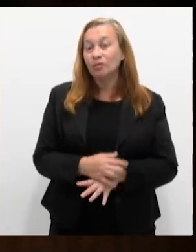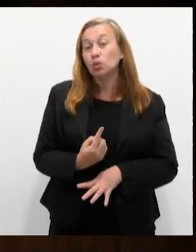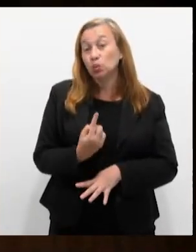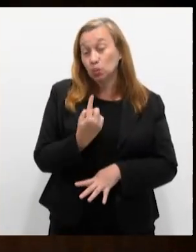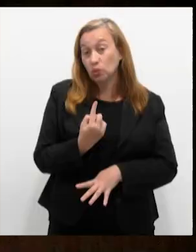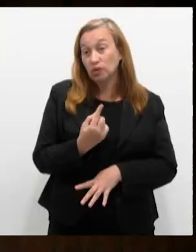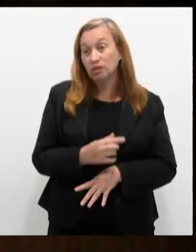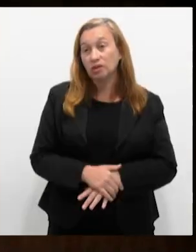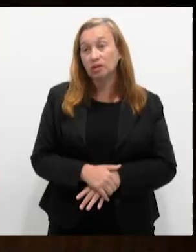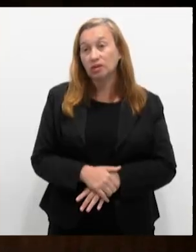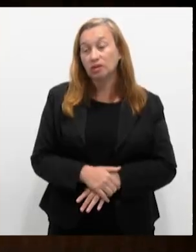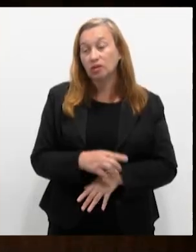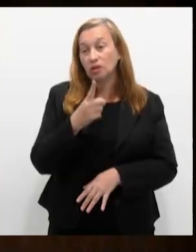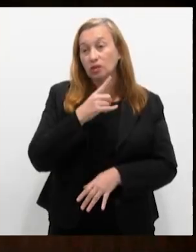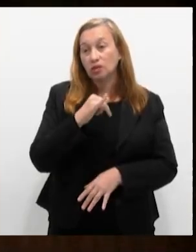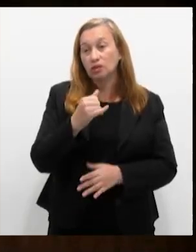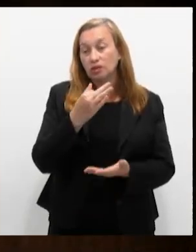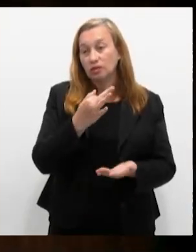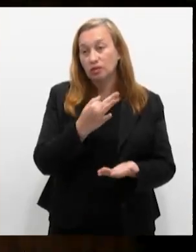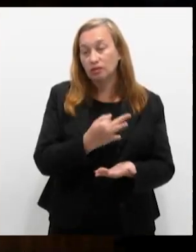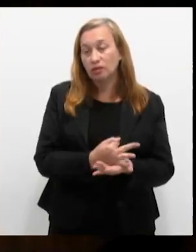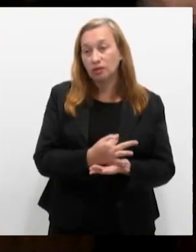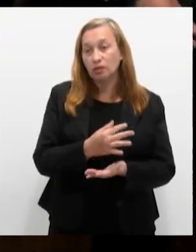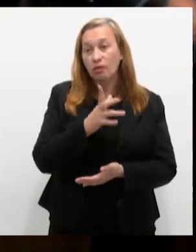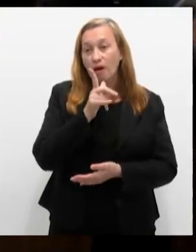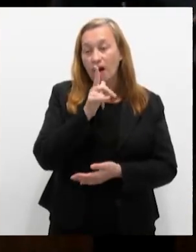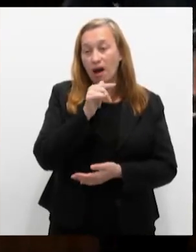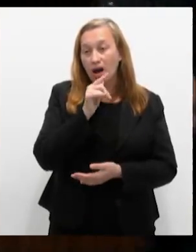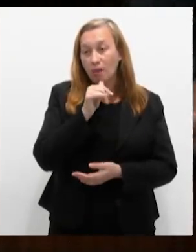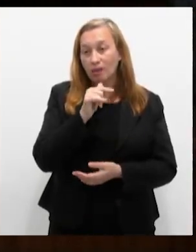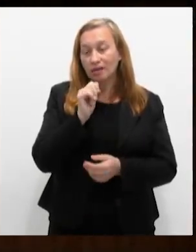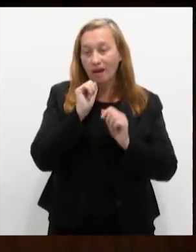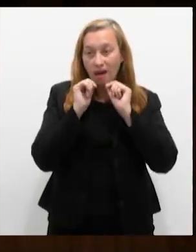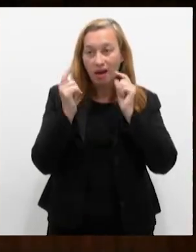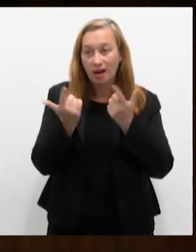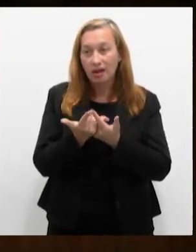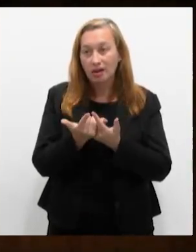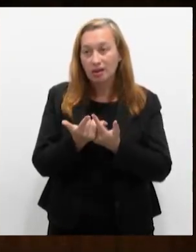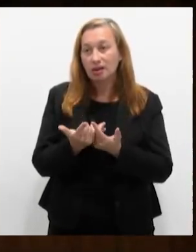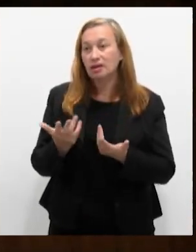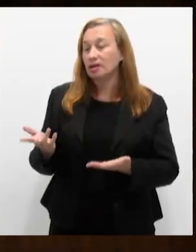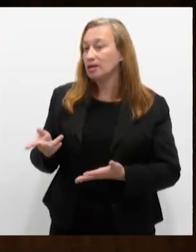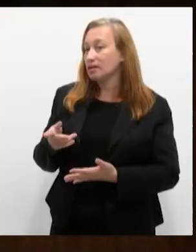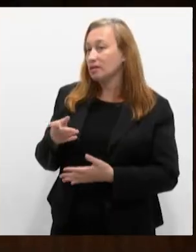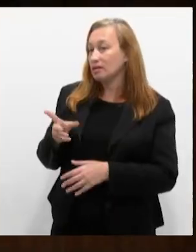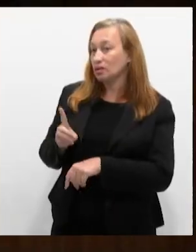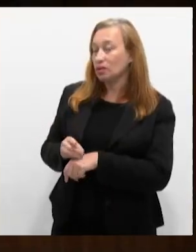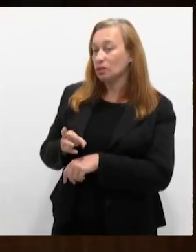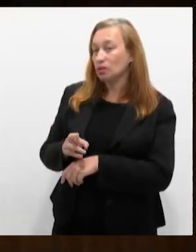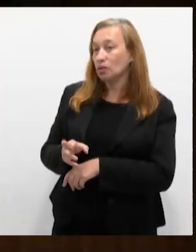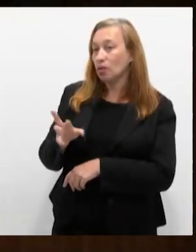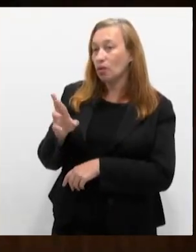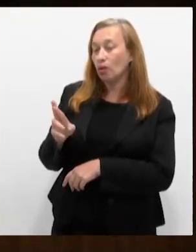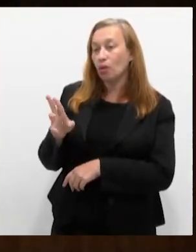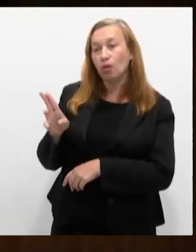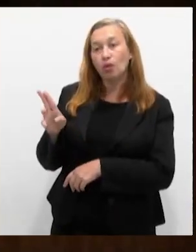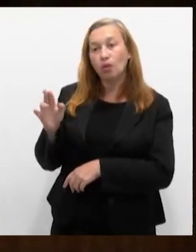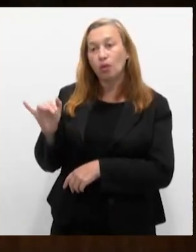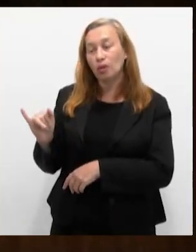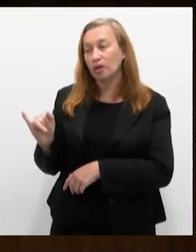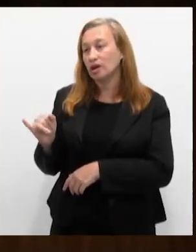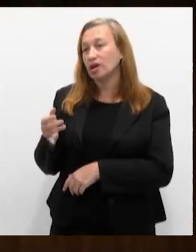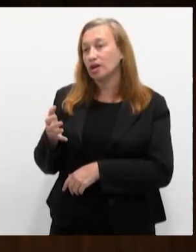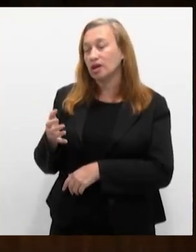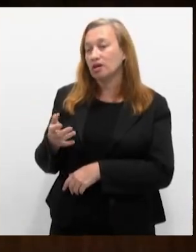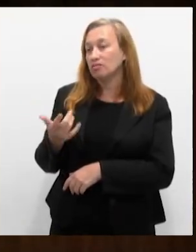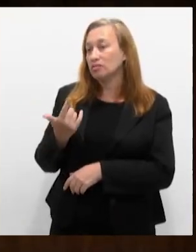Uma foi um dia que faltou água na Assembleia. Eu tentei até falar com o doutor Rui, mas não teve jeito. Não tinha